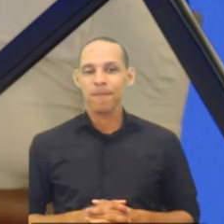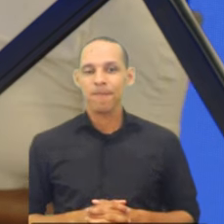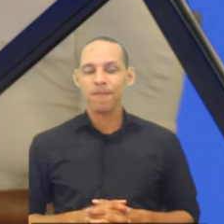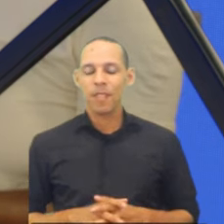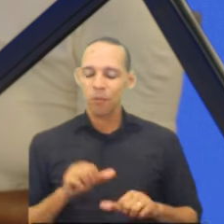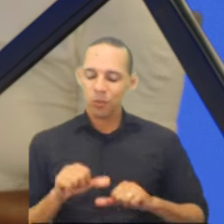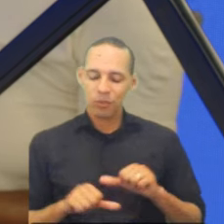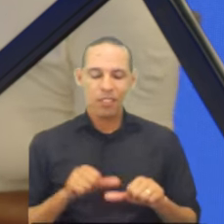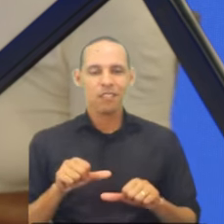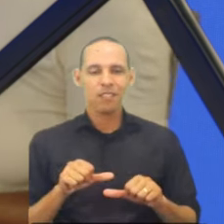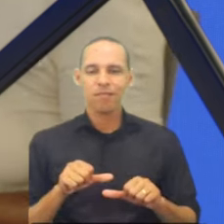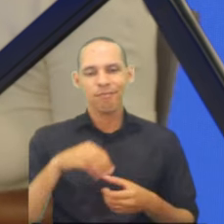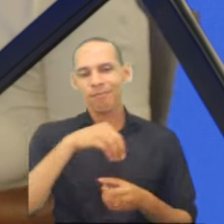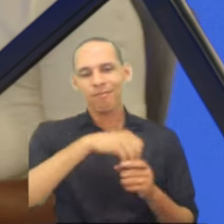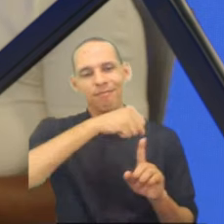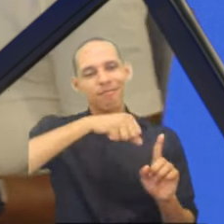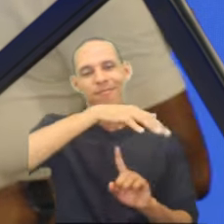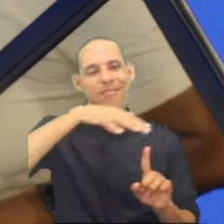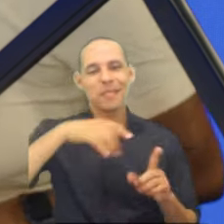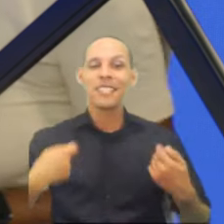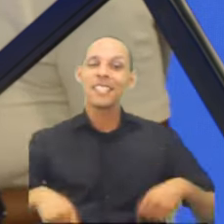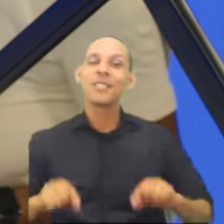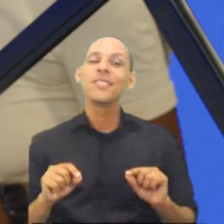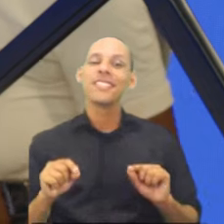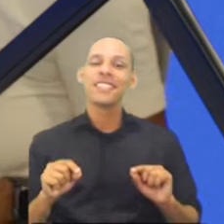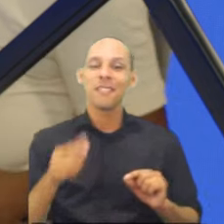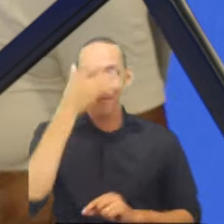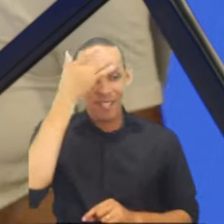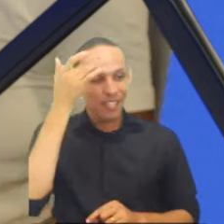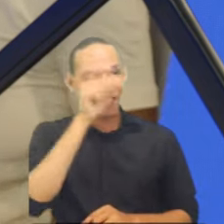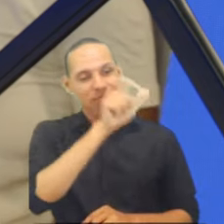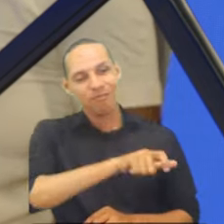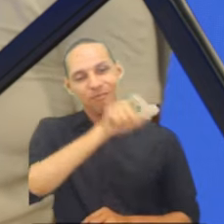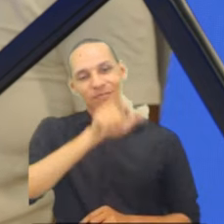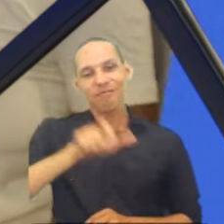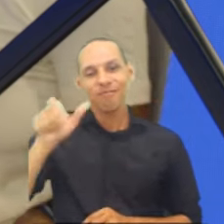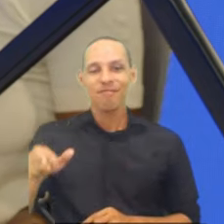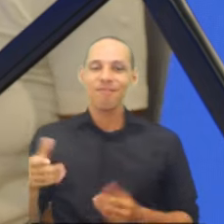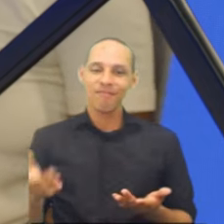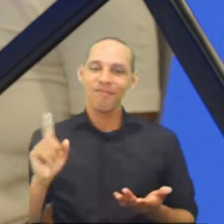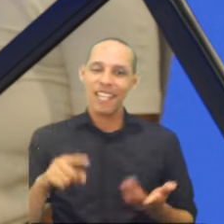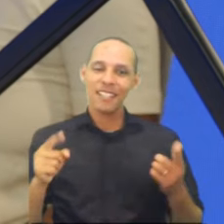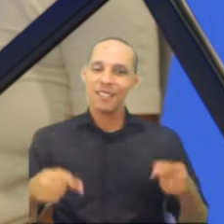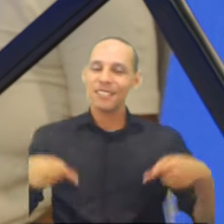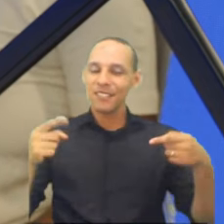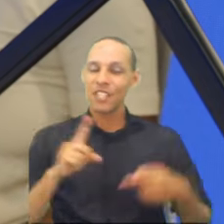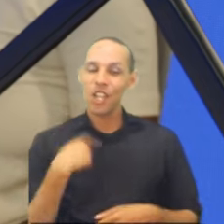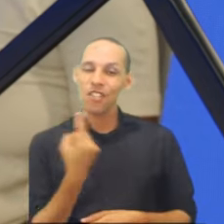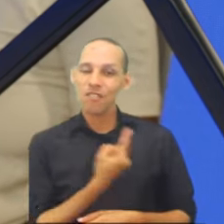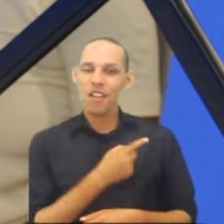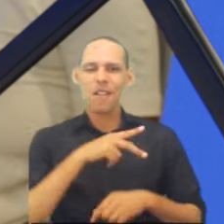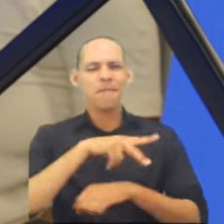corporativo mudança mudança da sociedade O que que a gente precisa mudança que as pessoas e esse é o desafio né